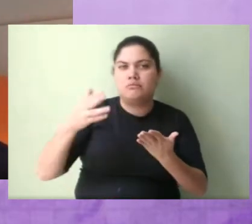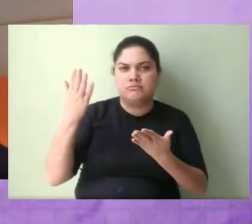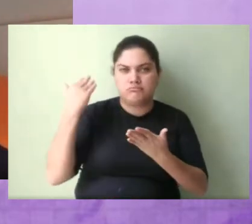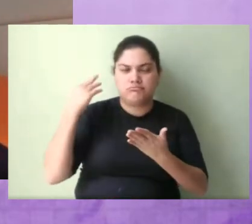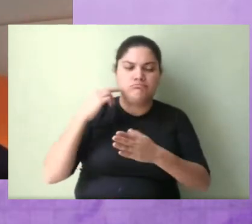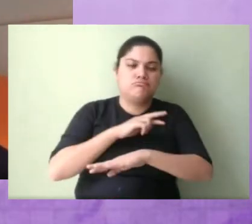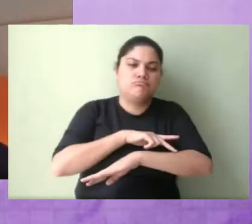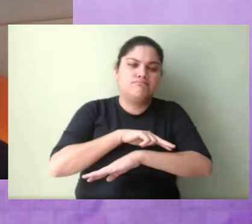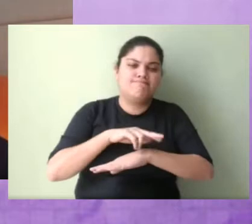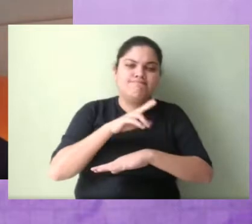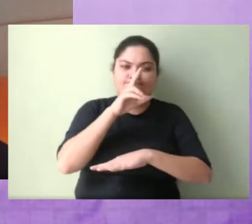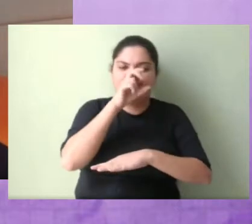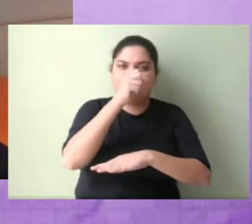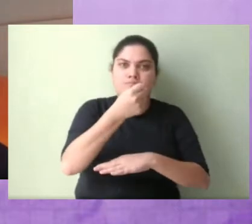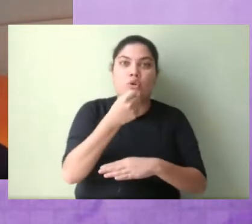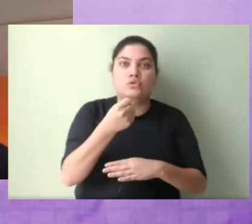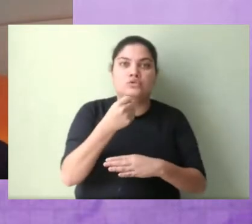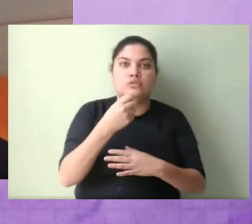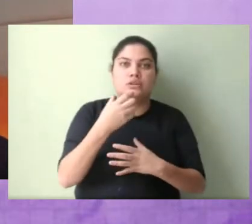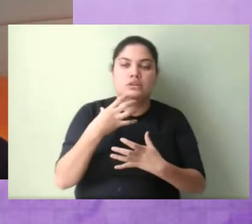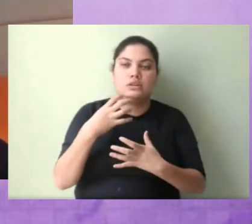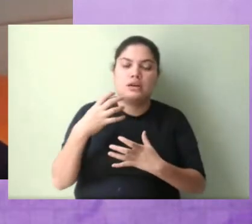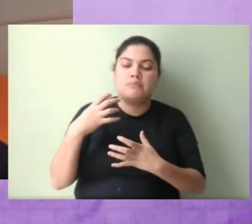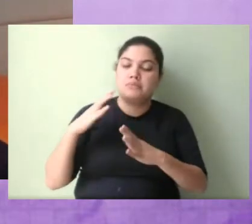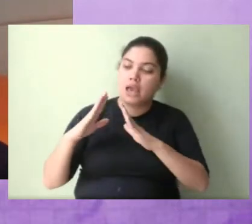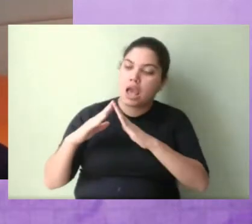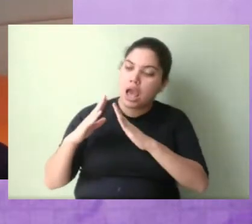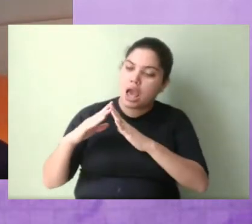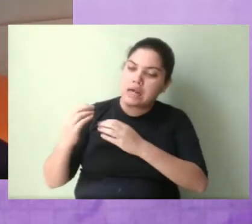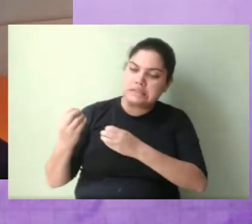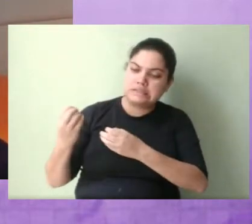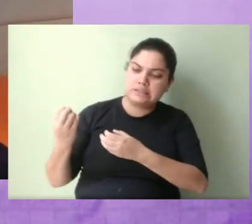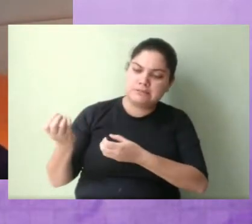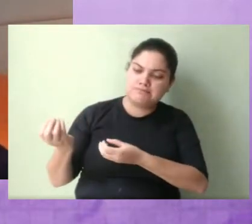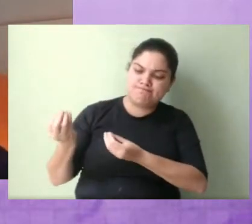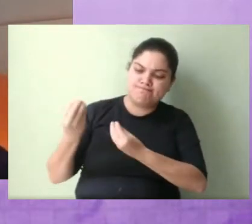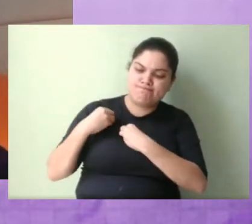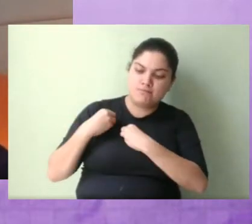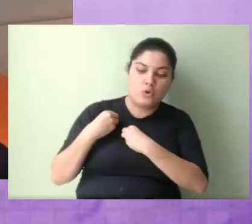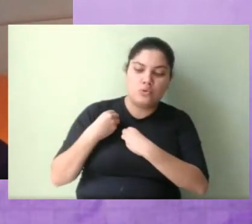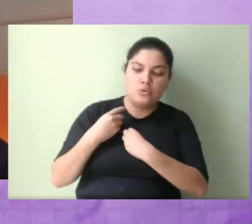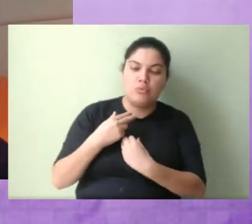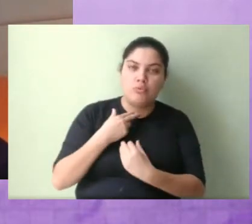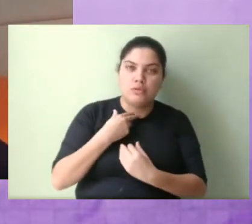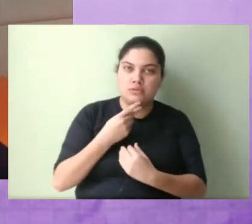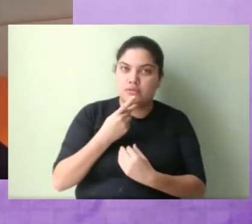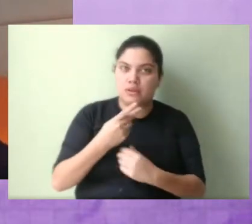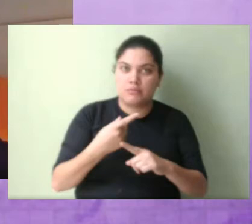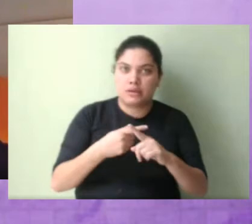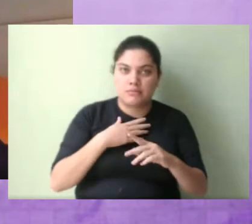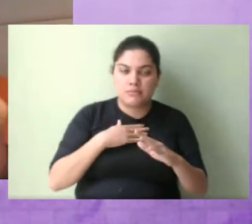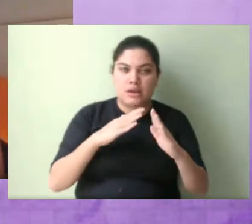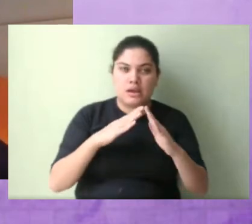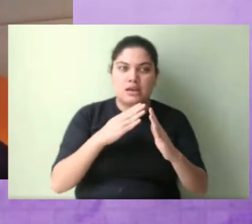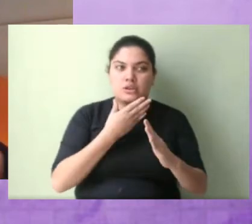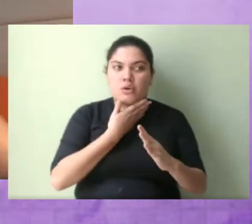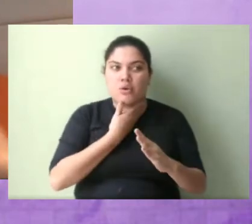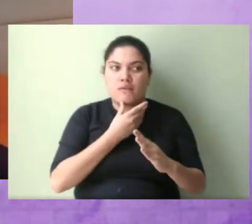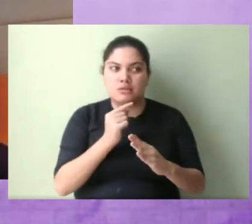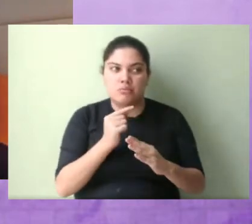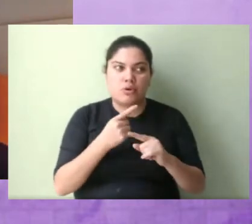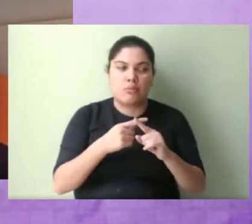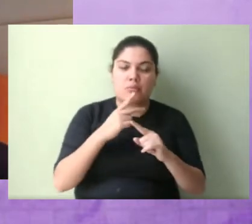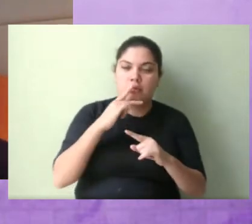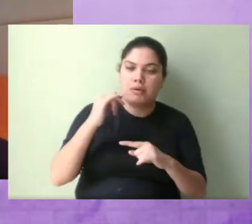tenho pacientes, por exemplo, de descendência oriental, que tem essa característica da hierarquia muito fortes, então, assim, eu passo por desrespeitos na